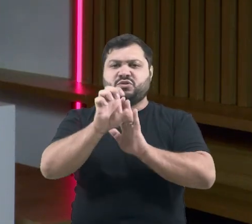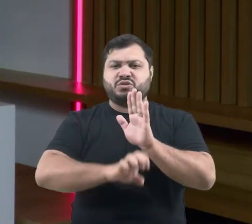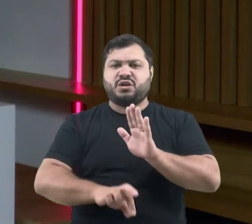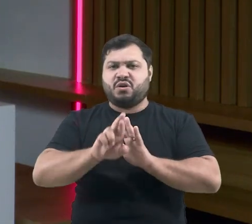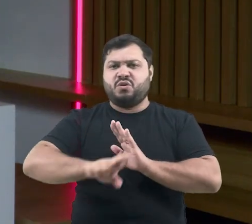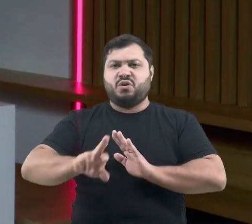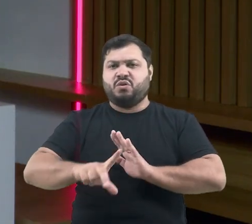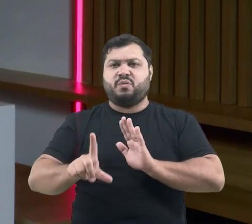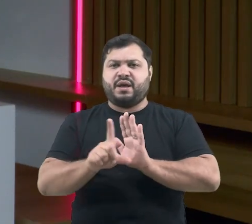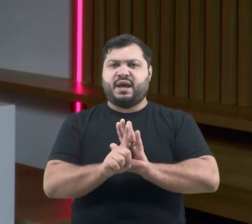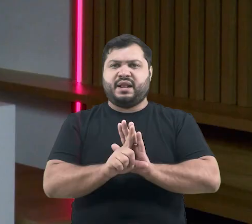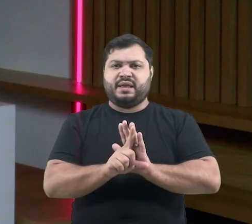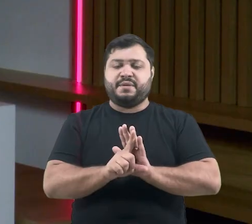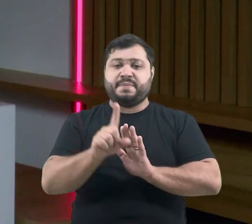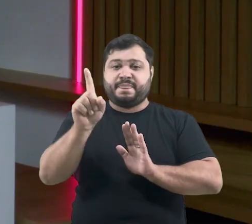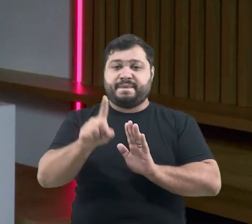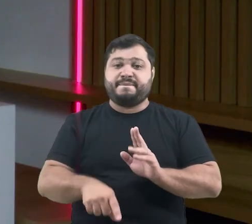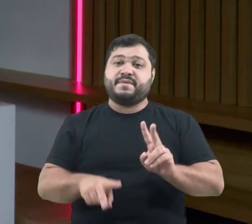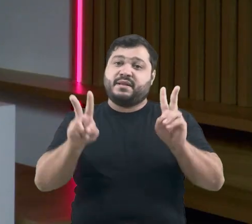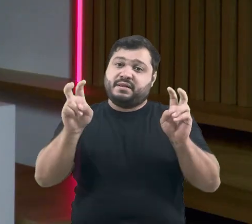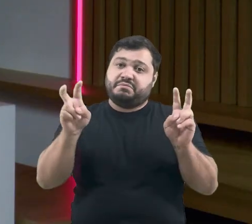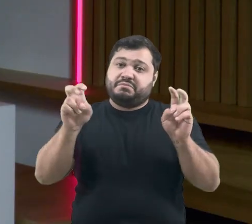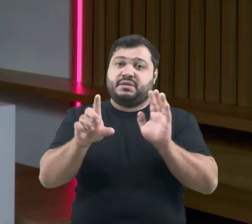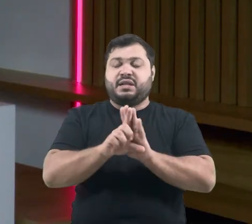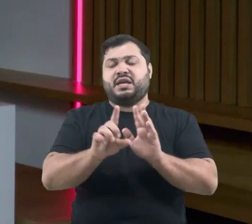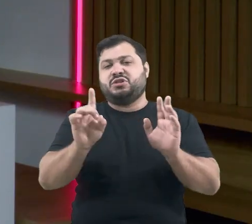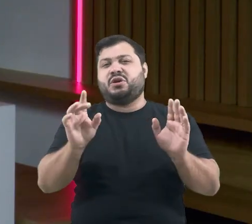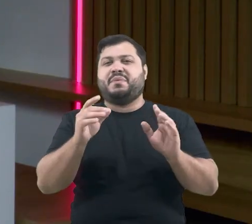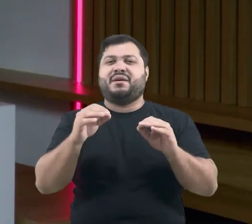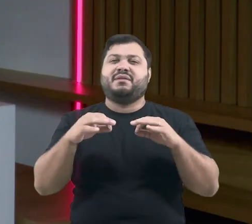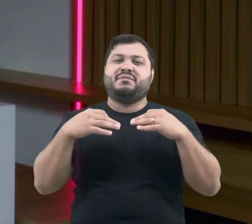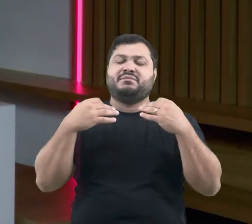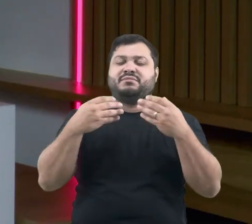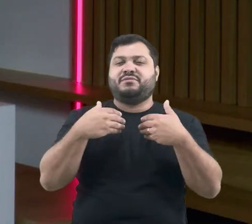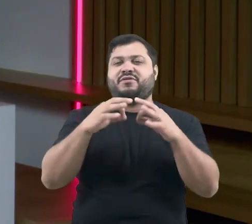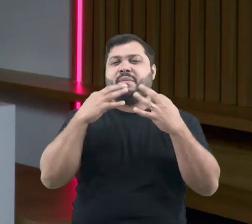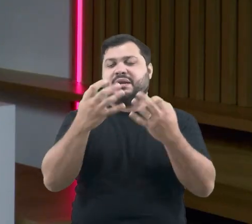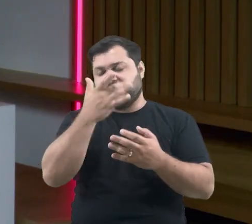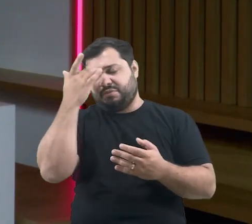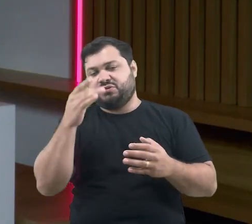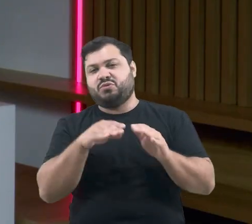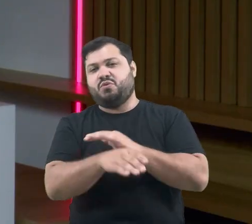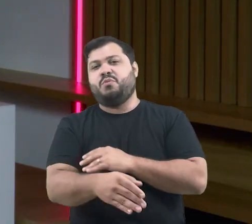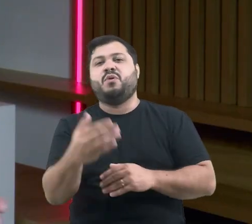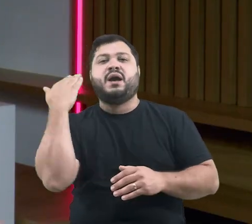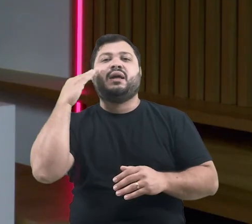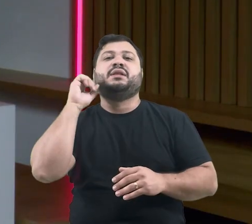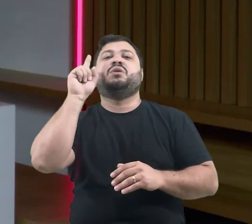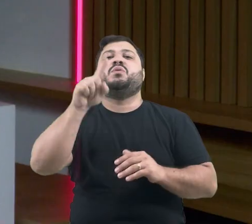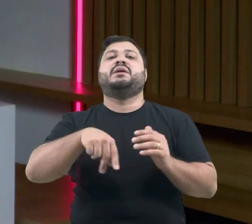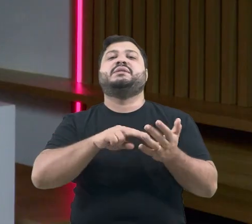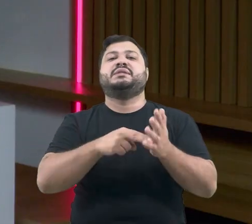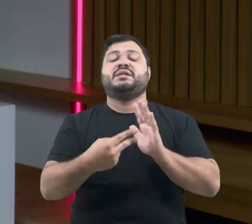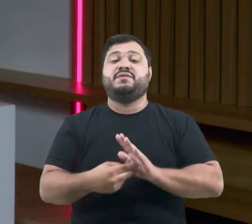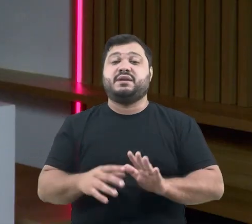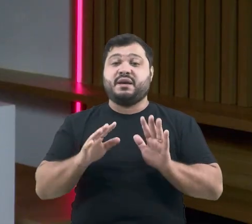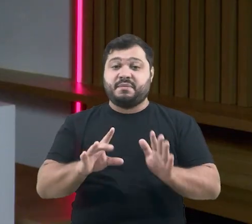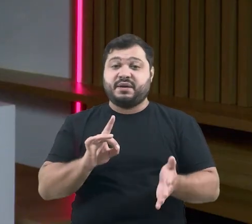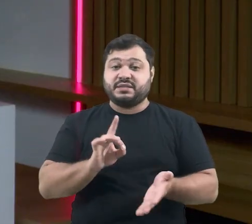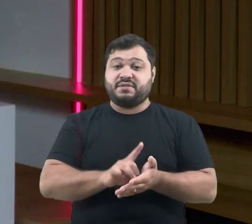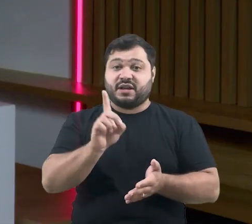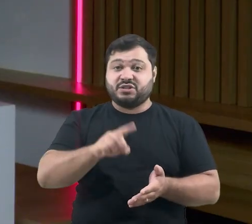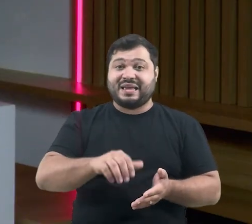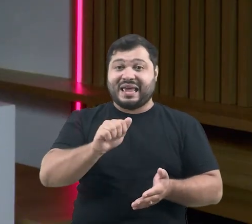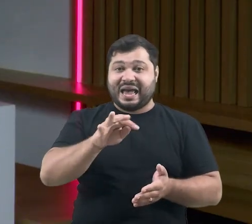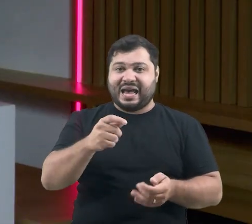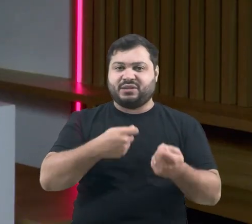que o edital ele não é propriamente uma lei. Ele é assim chamado apenas para poder familiarizar o cidadão comum a entender o que ele significa. Mas